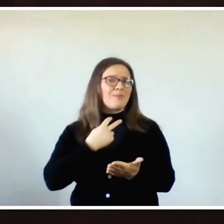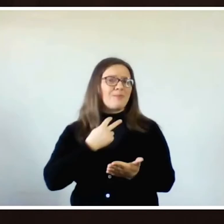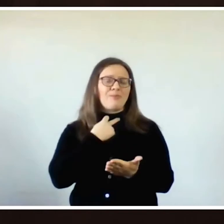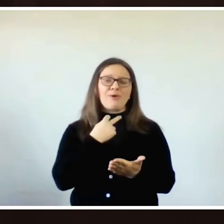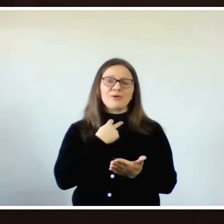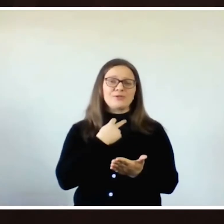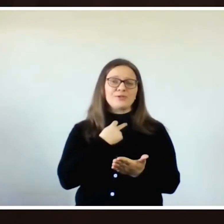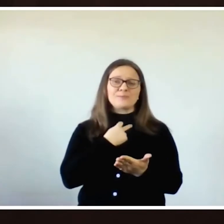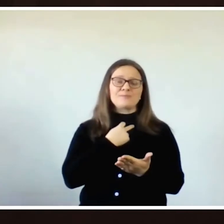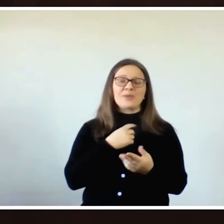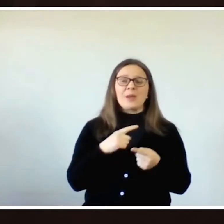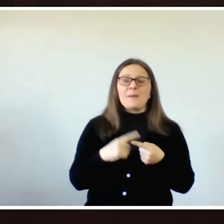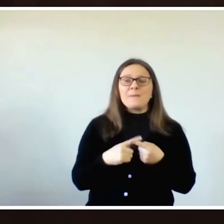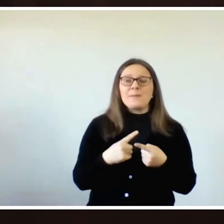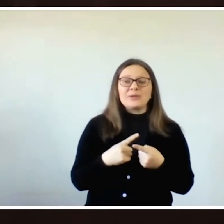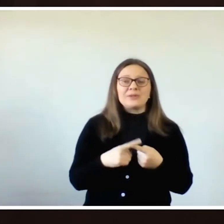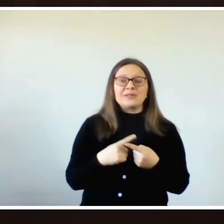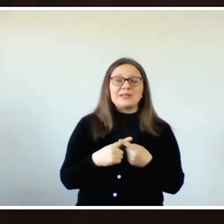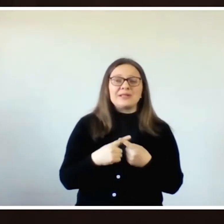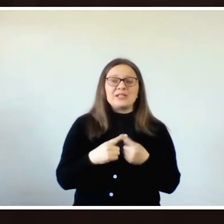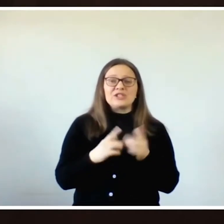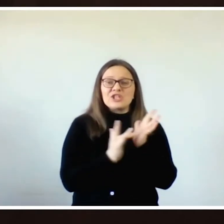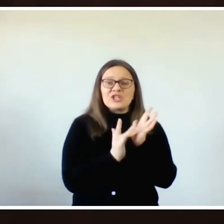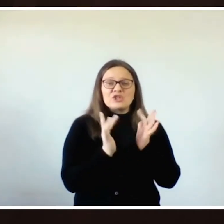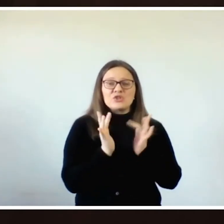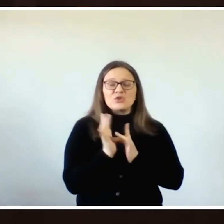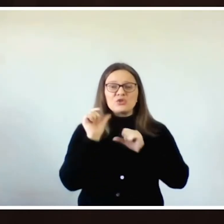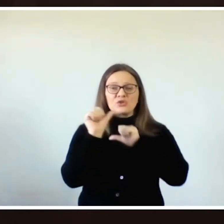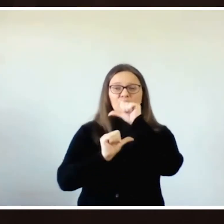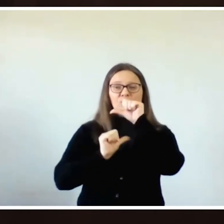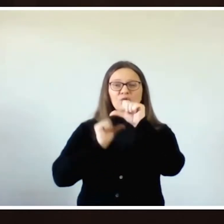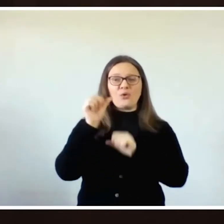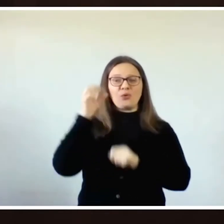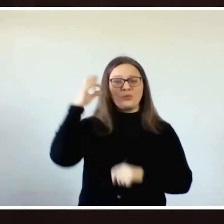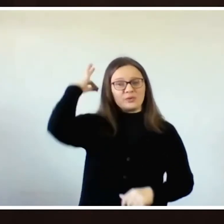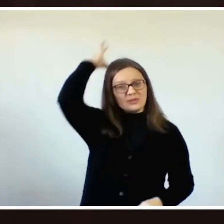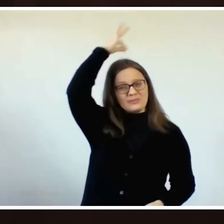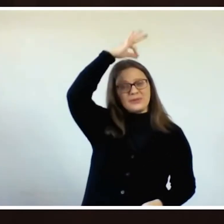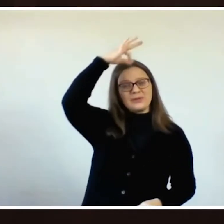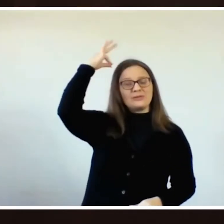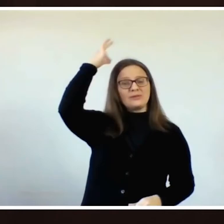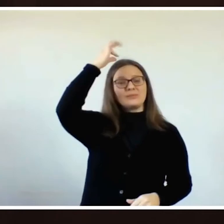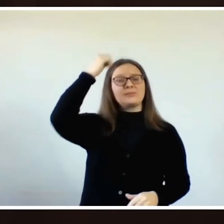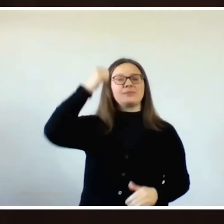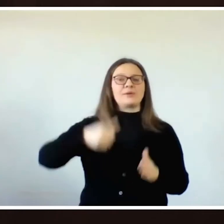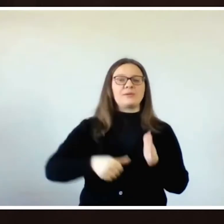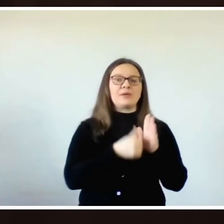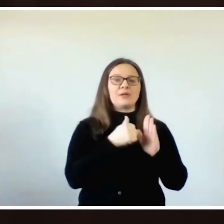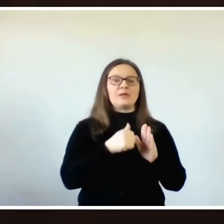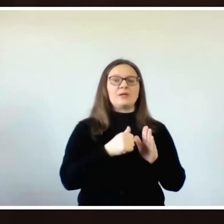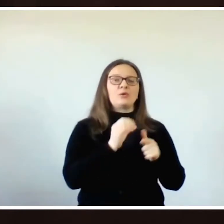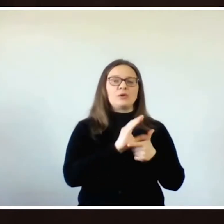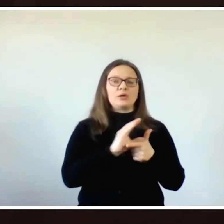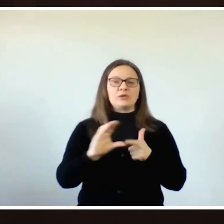tornou Espírito. E em 1 Coríntios 15, 45, como diz?